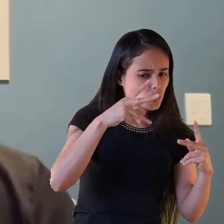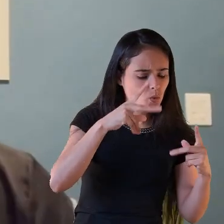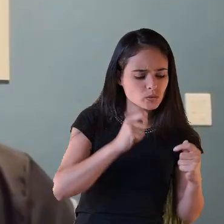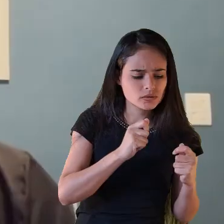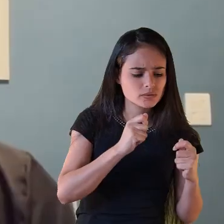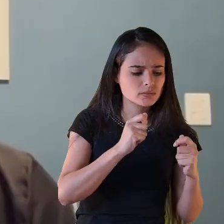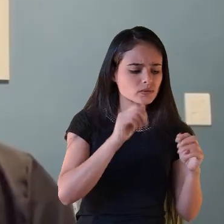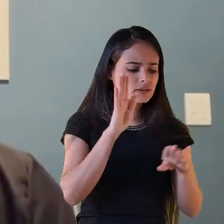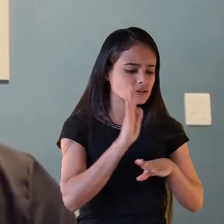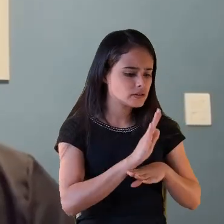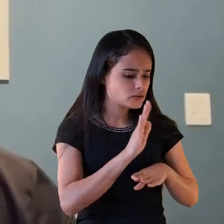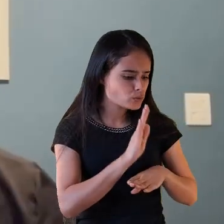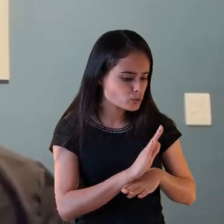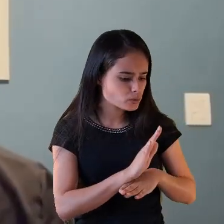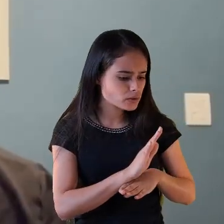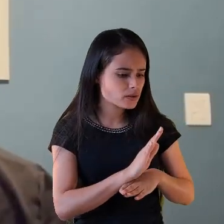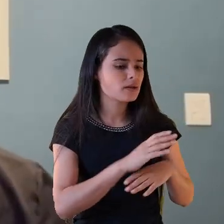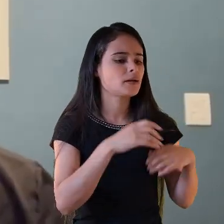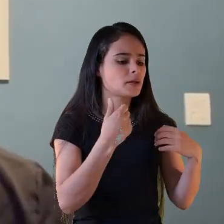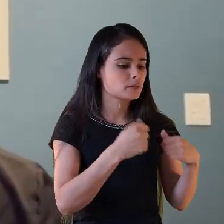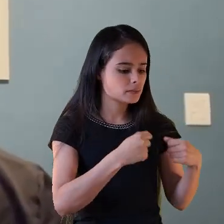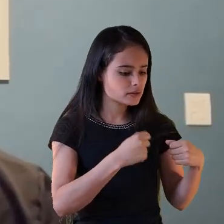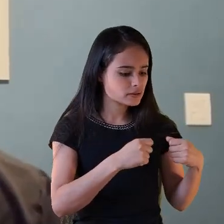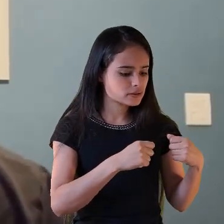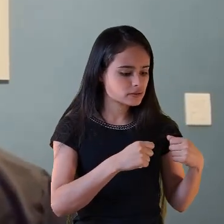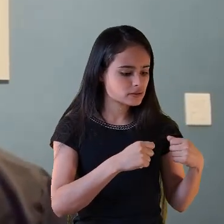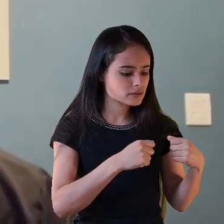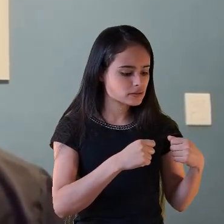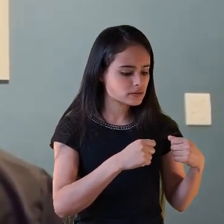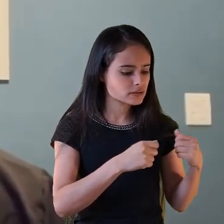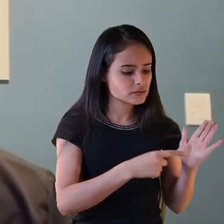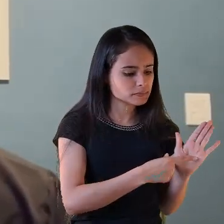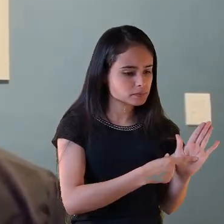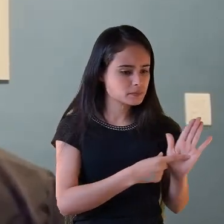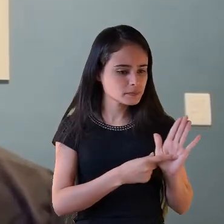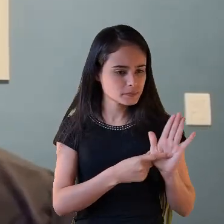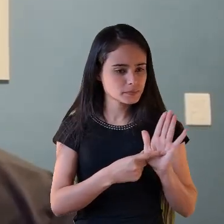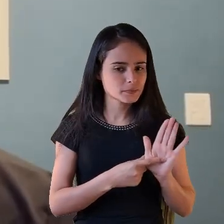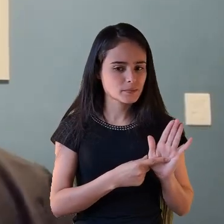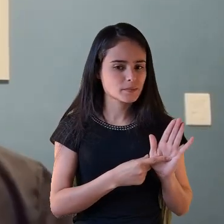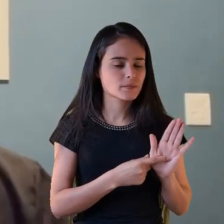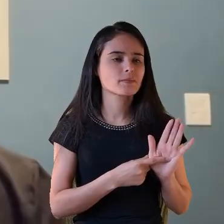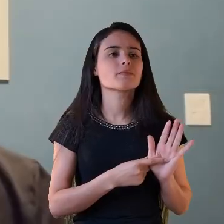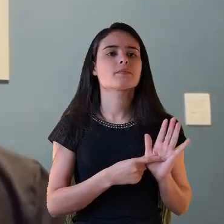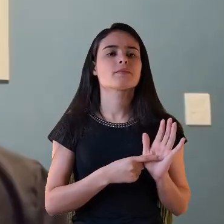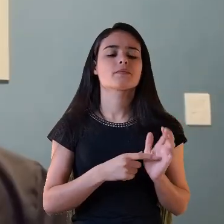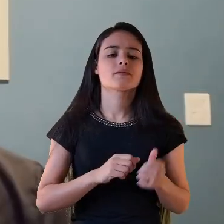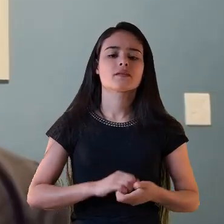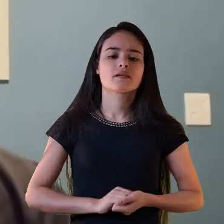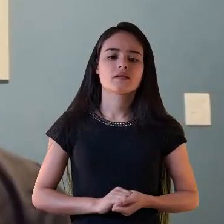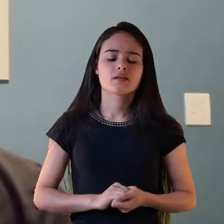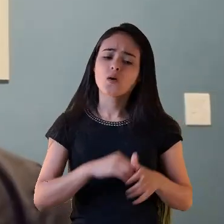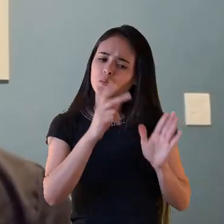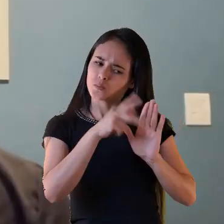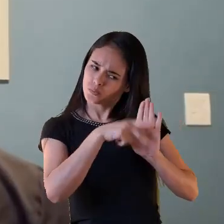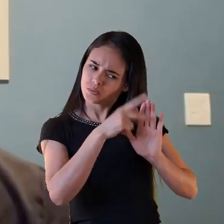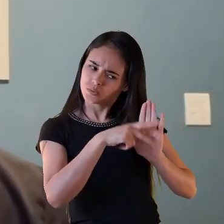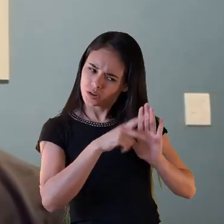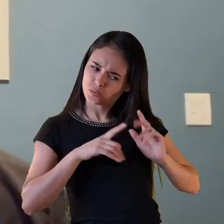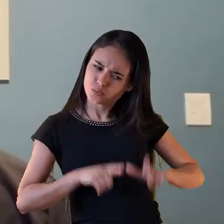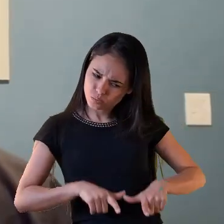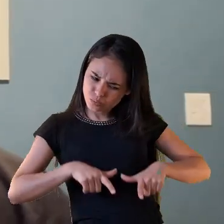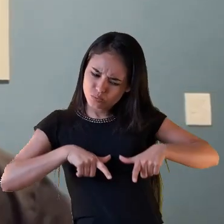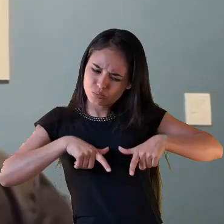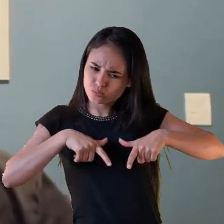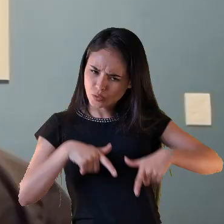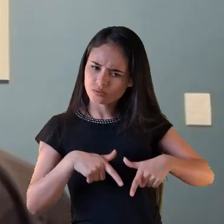isso, eu vejo o Projeto Quirino numa linha de continuidade de esforço, que pessoas